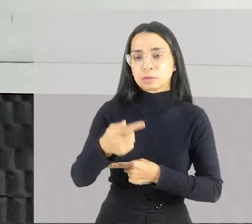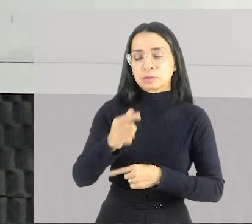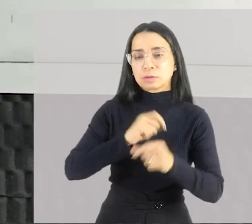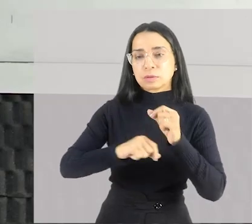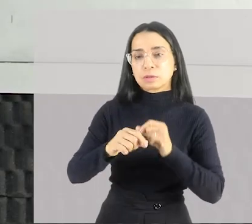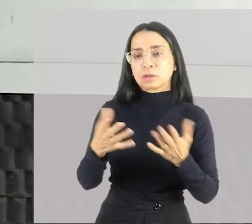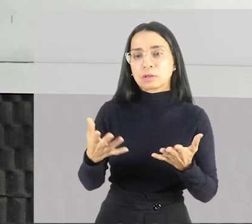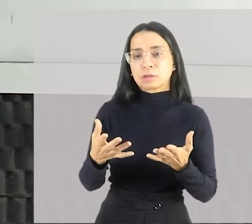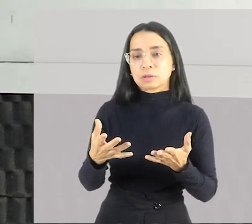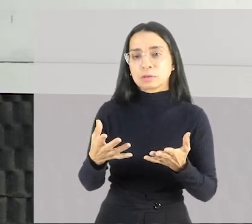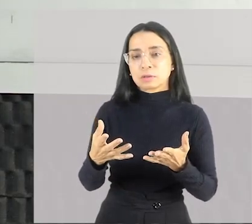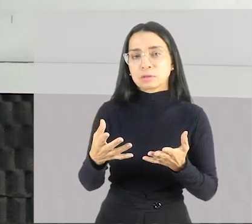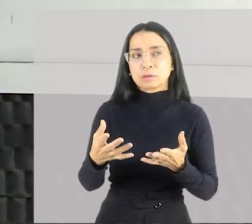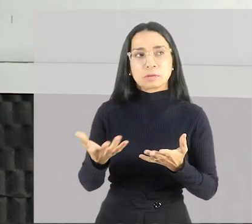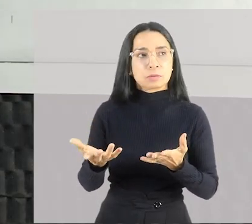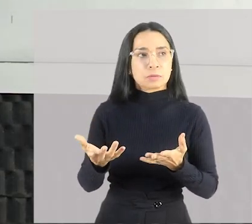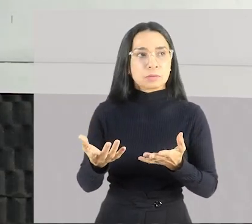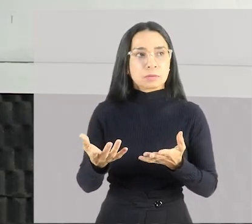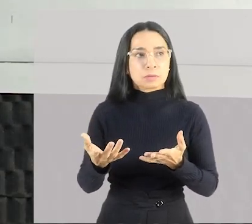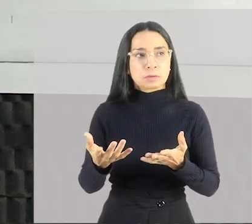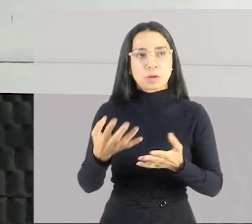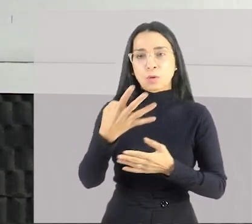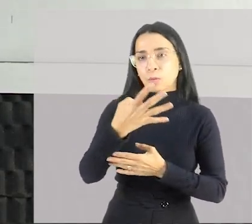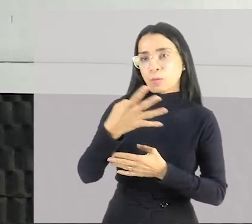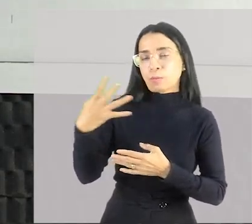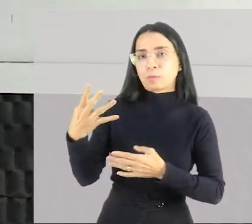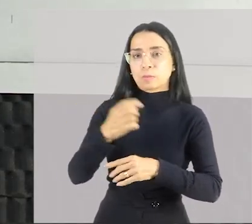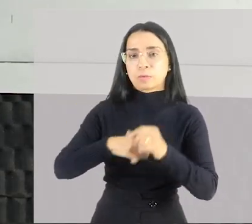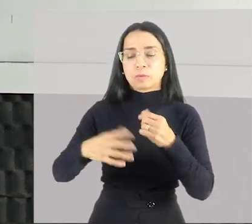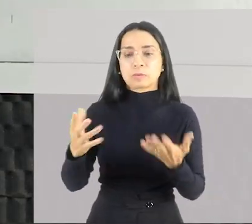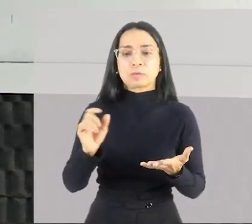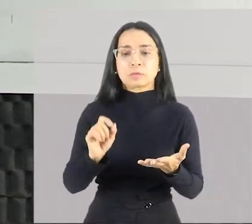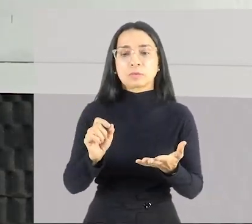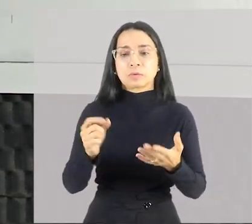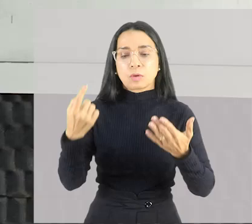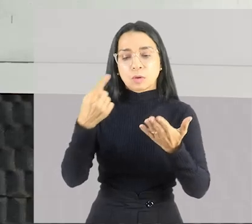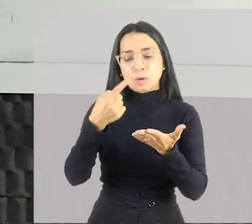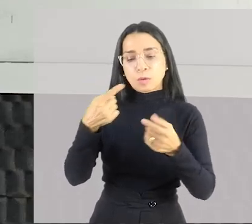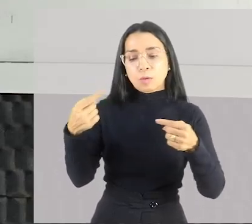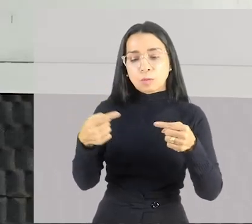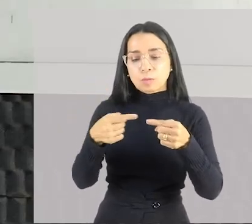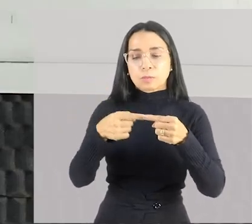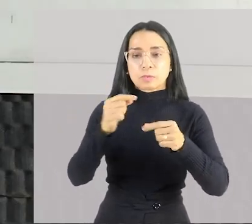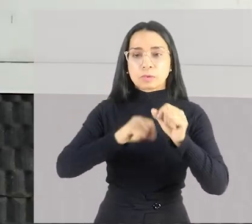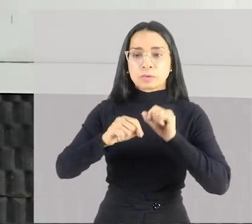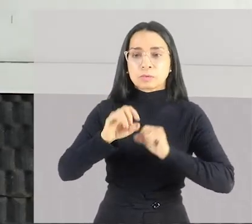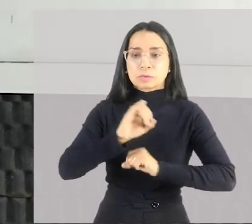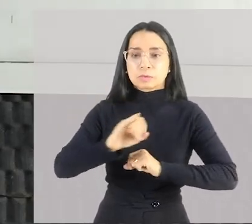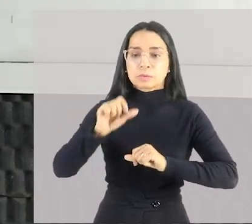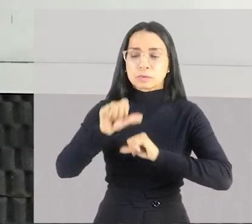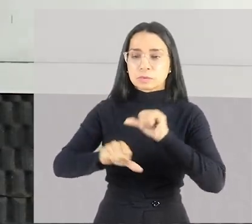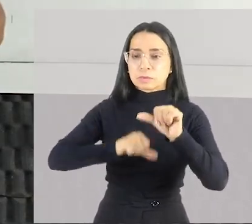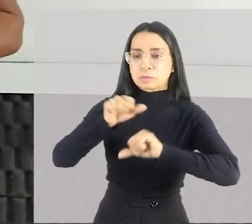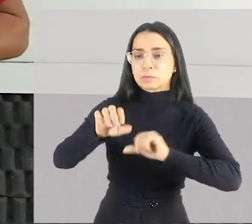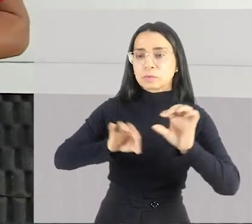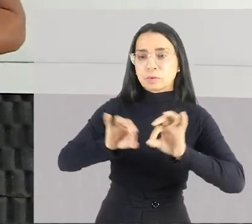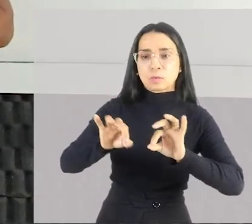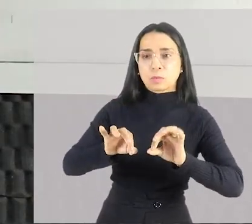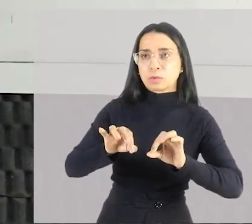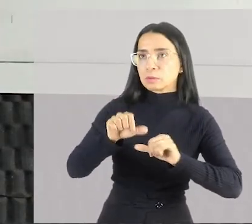tomado quatro a quro só porque o senhor falou de combinação combinação porque se você mudar a ordem ele não